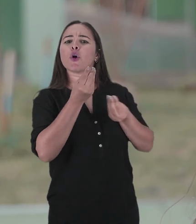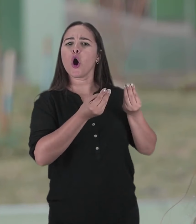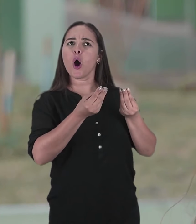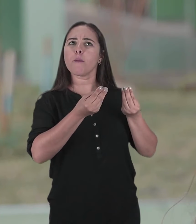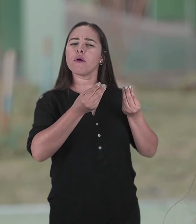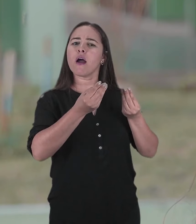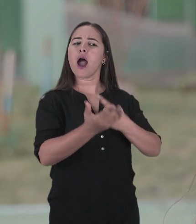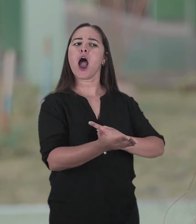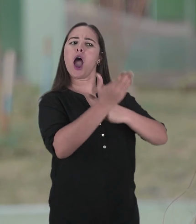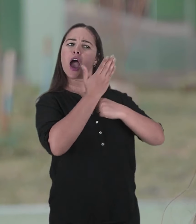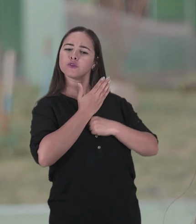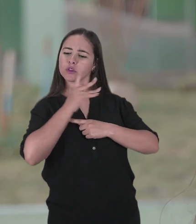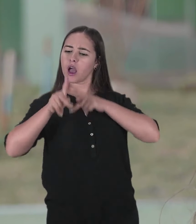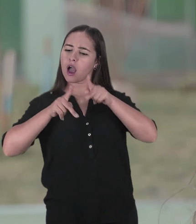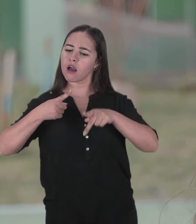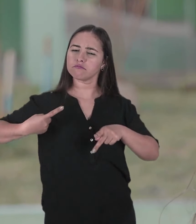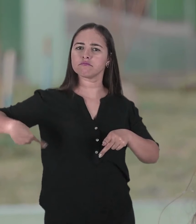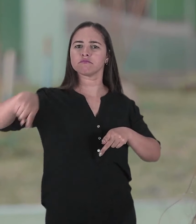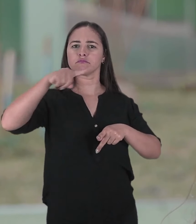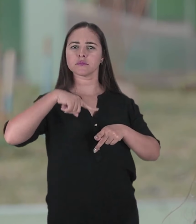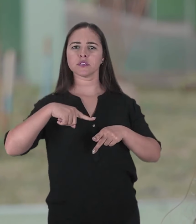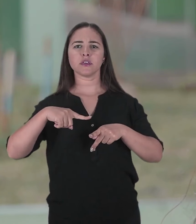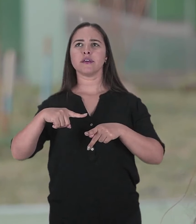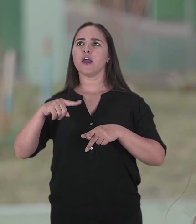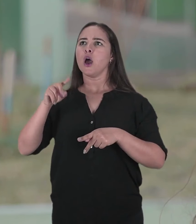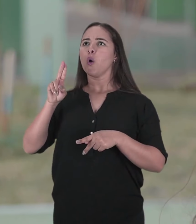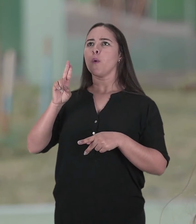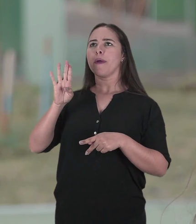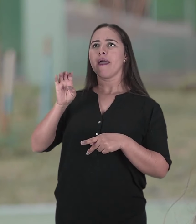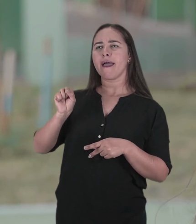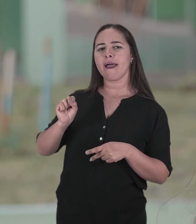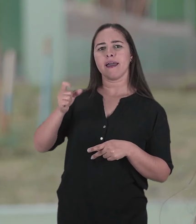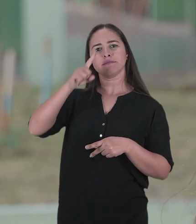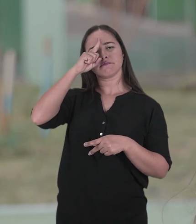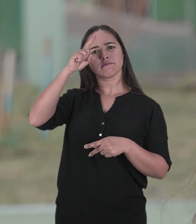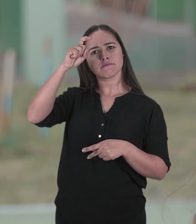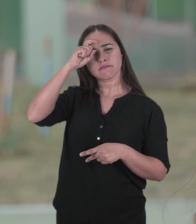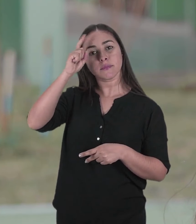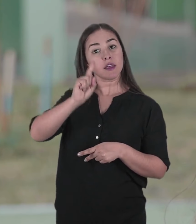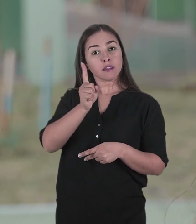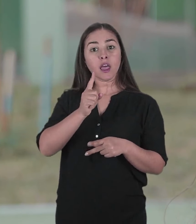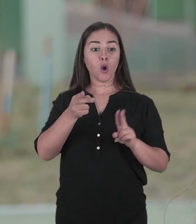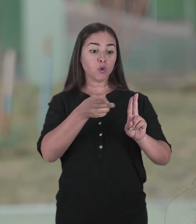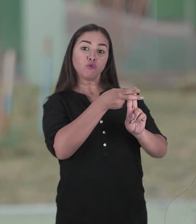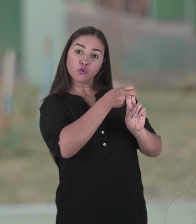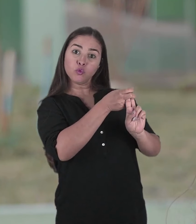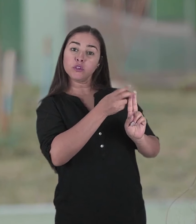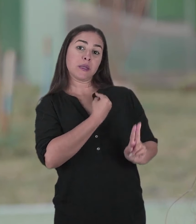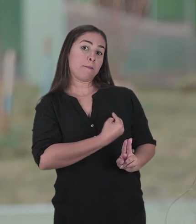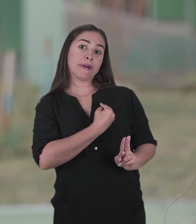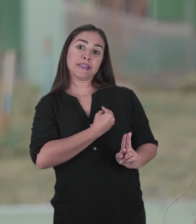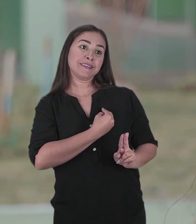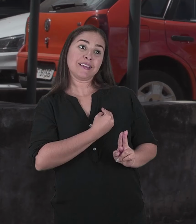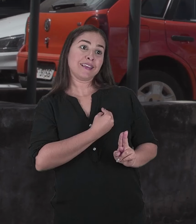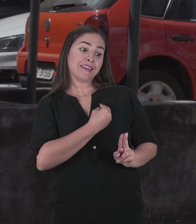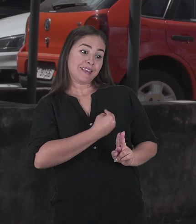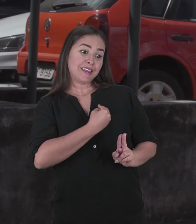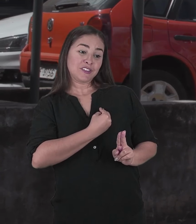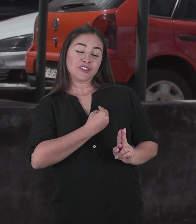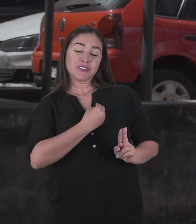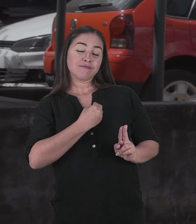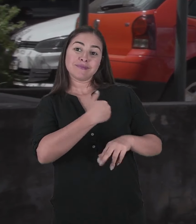nos ajudar, e não só a UBS, os hospitais, não. O SUS está presente na nossa vida em todos os